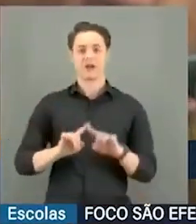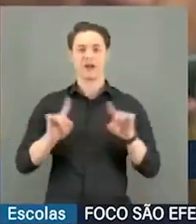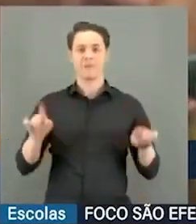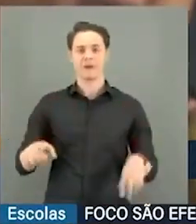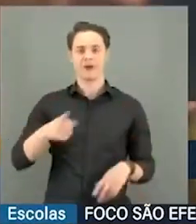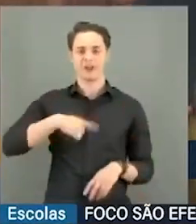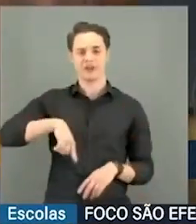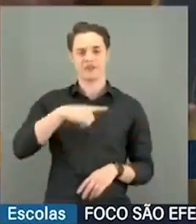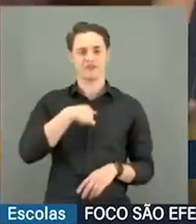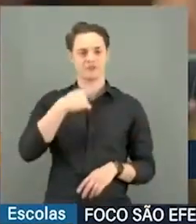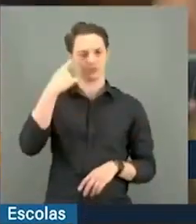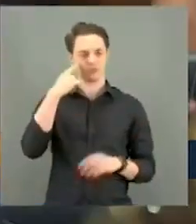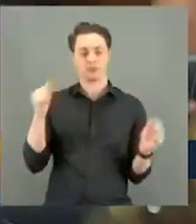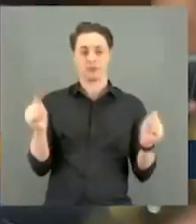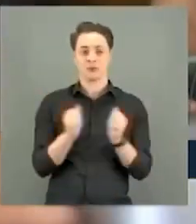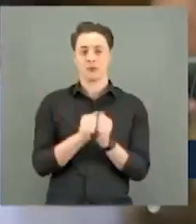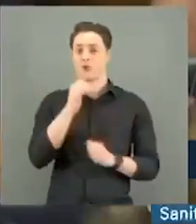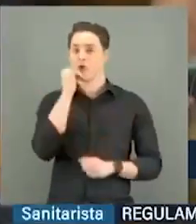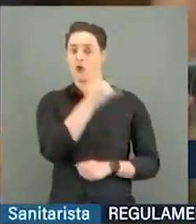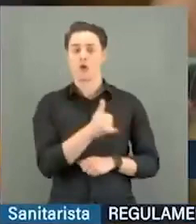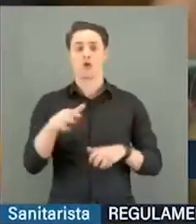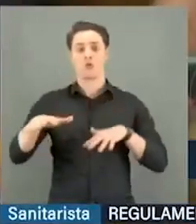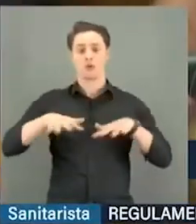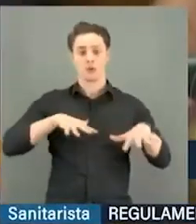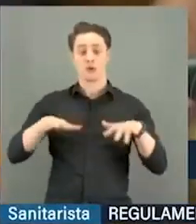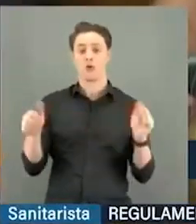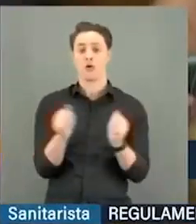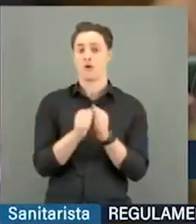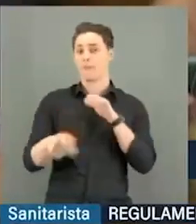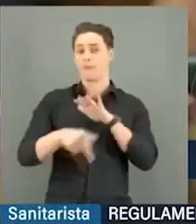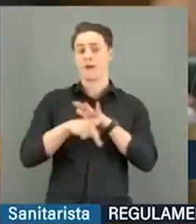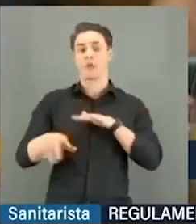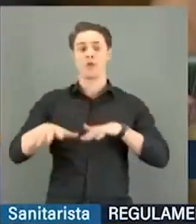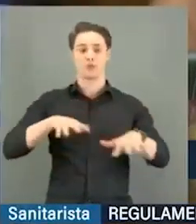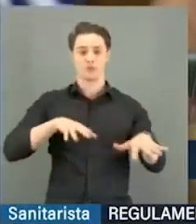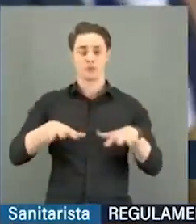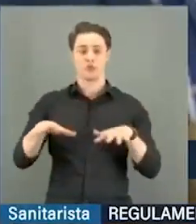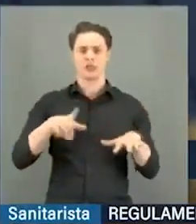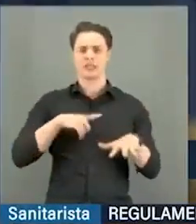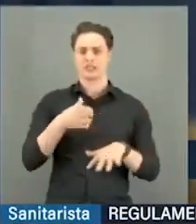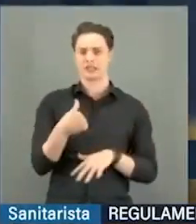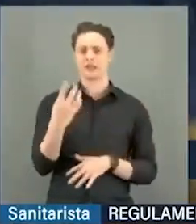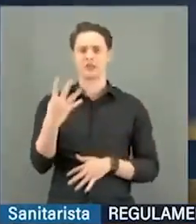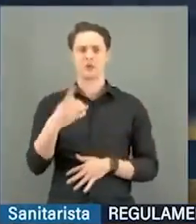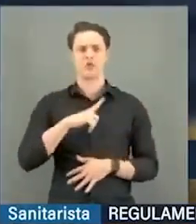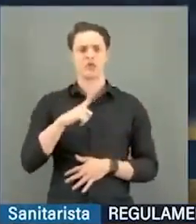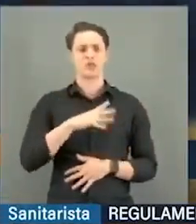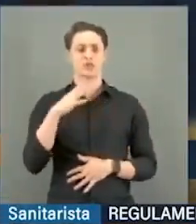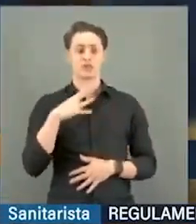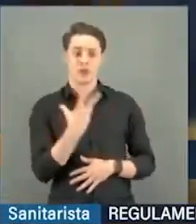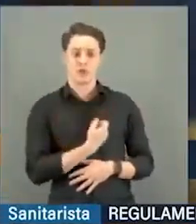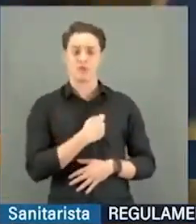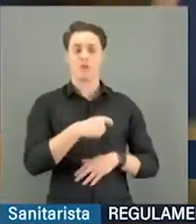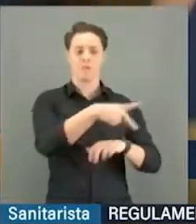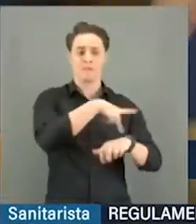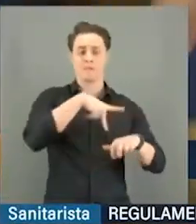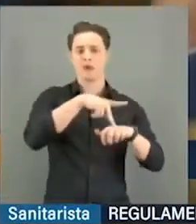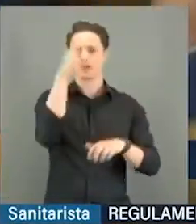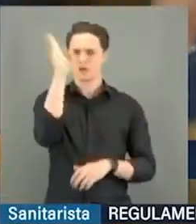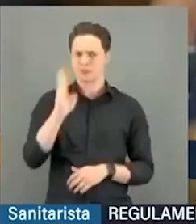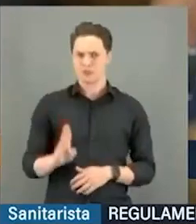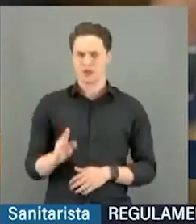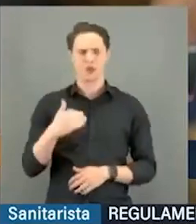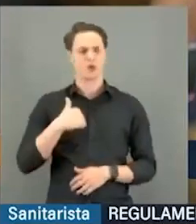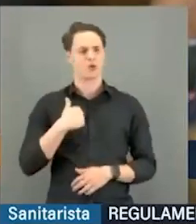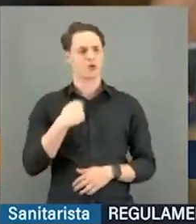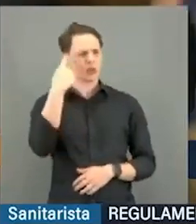declarou, abre aspas, o movimento de 64 salvou o Brasil de virar um país comunista. Eu não tenho nenhuma